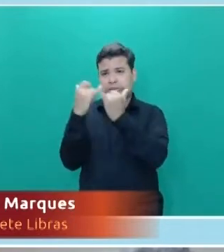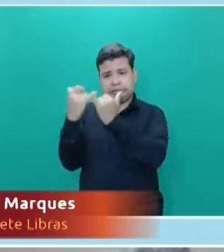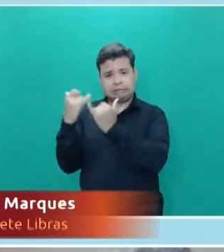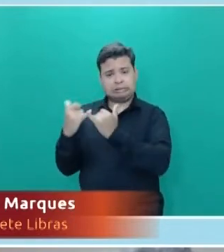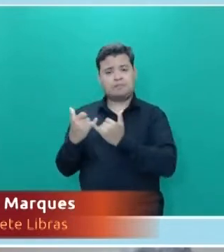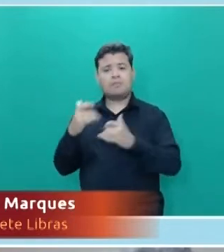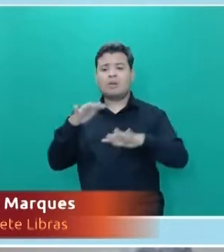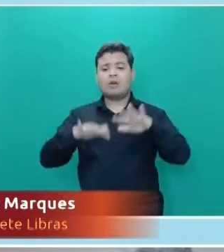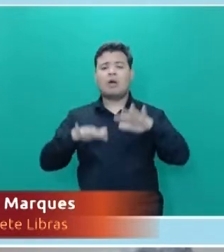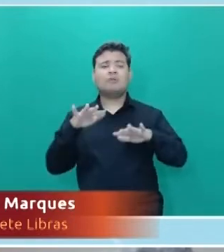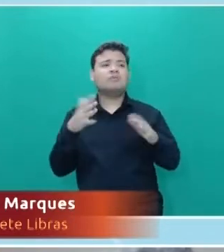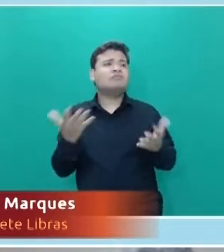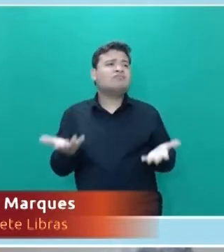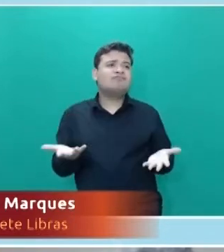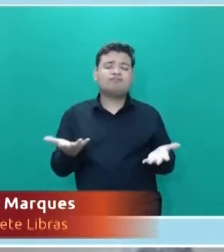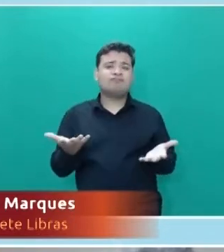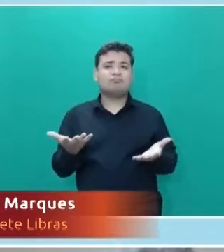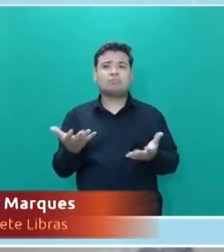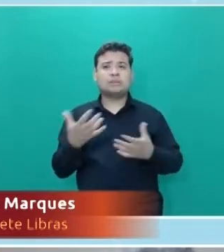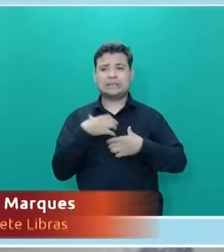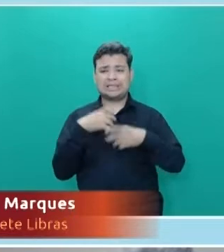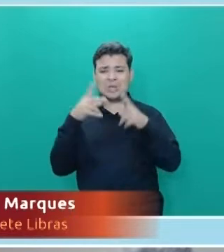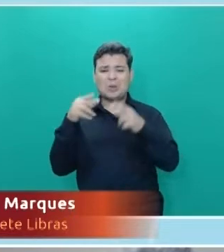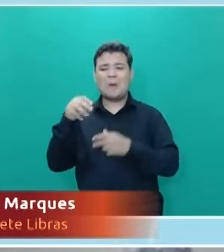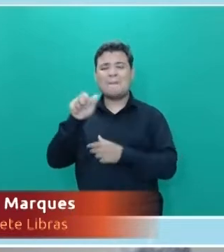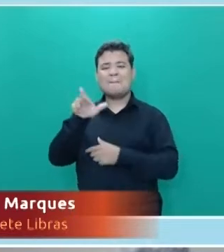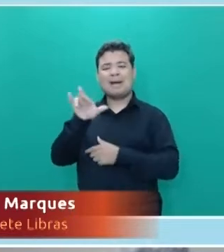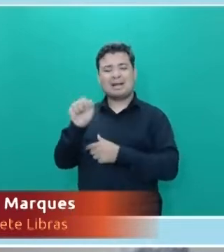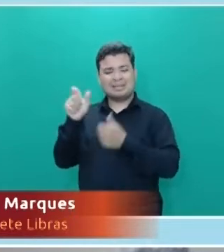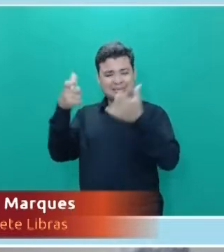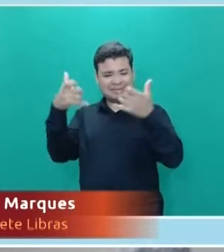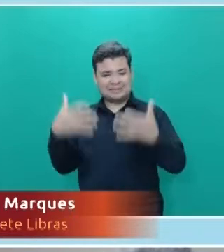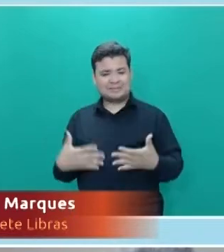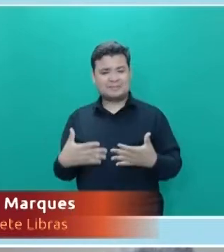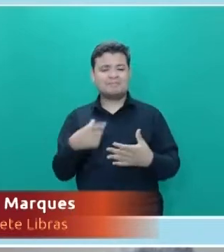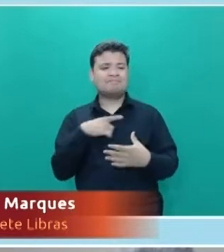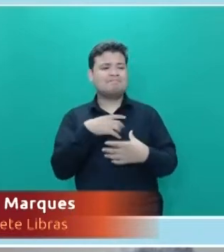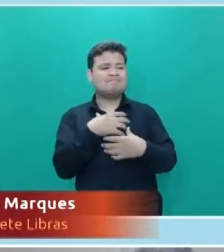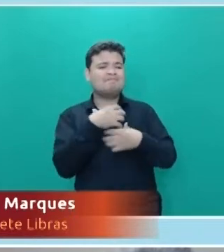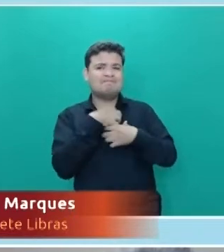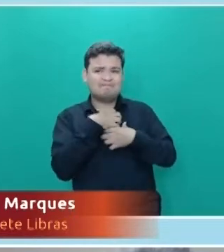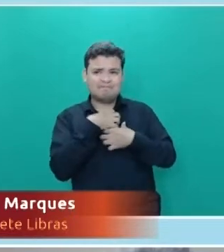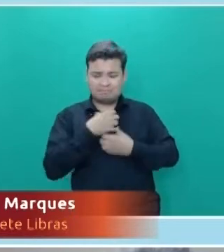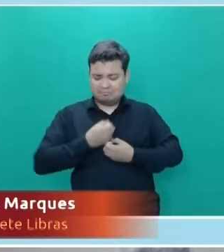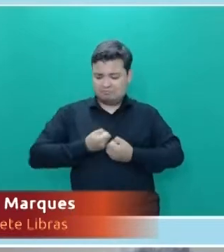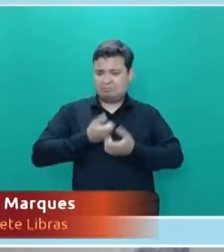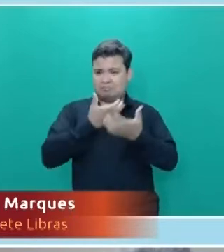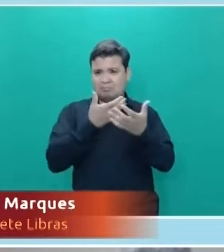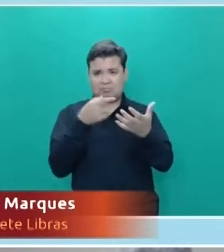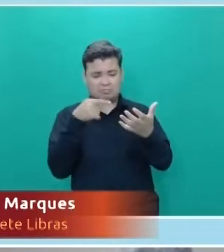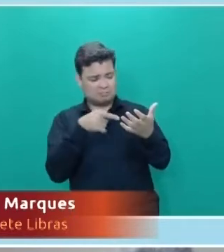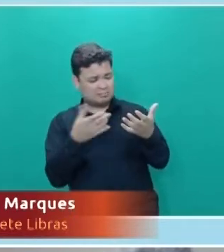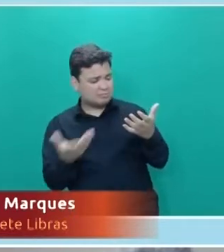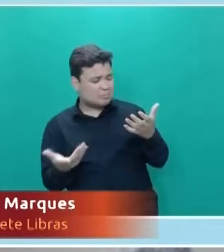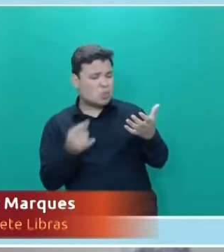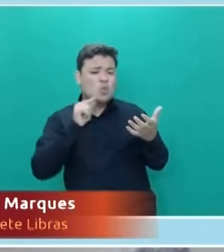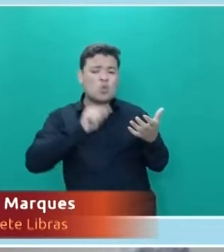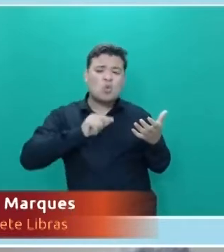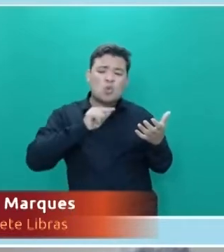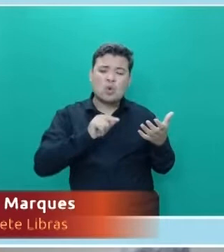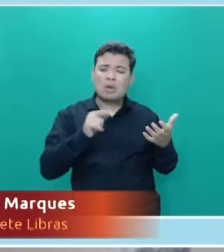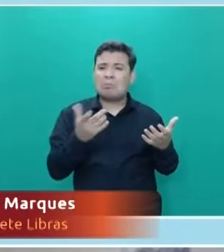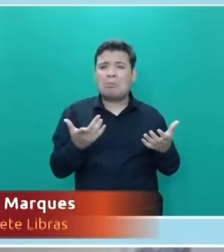vezes, como a Maria falou, assim, passou, né, quando ela teve a doença, às vezes é despercebido como qualquer